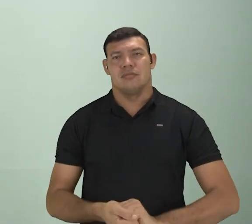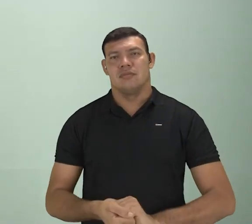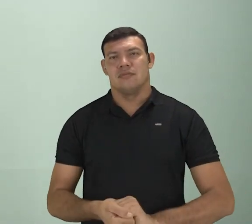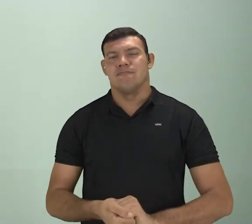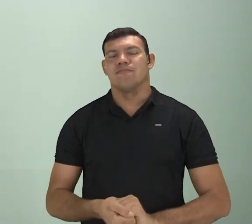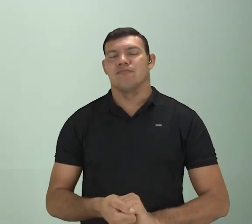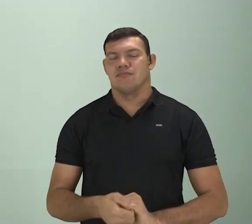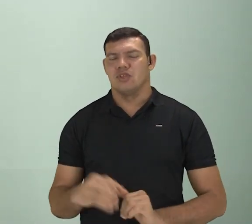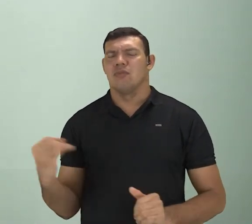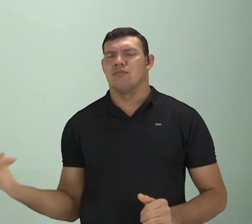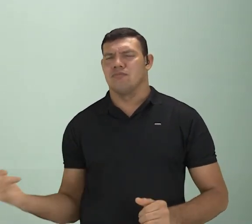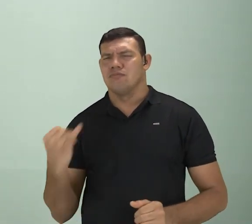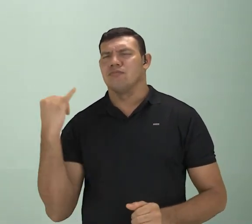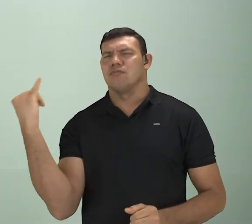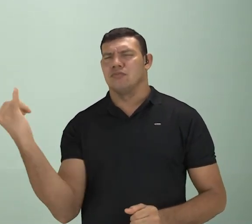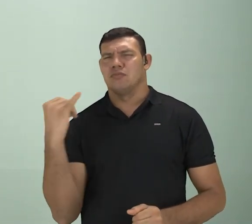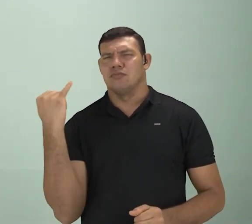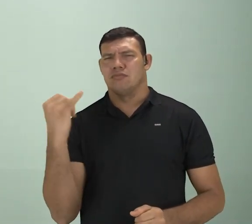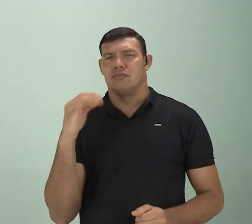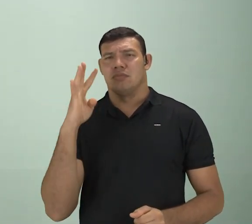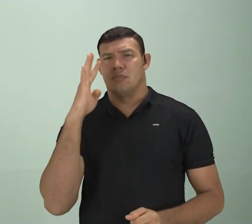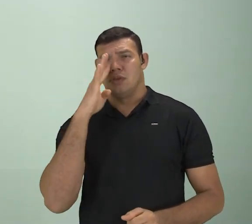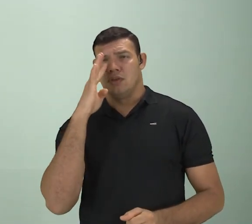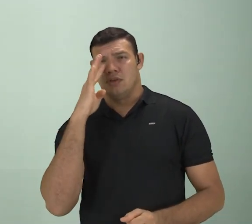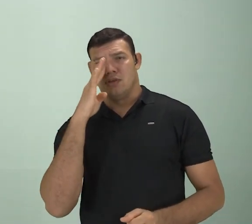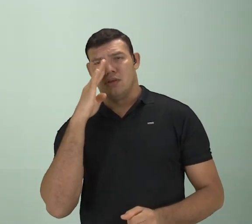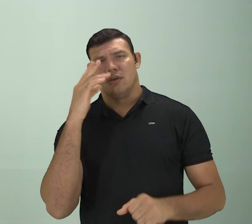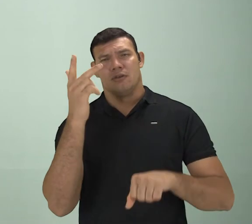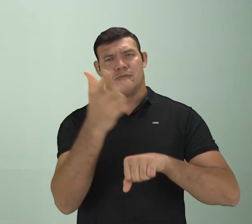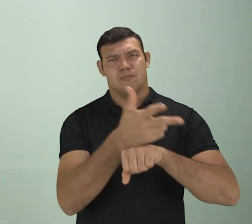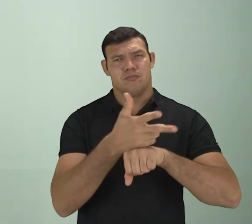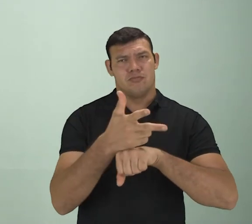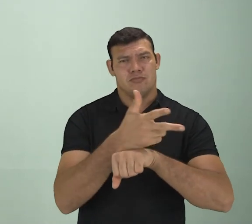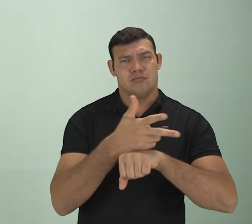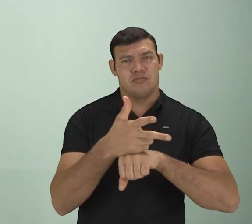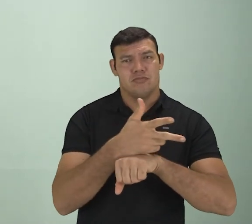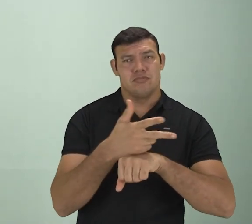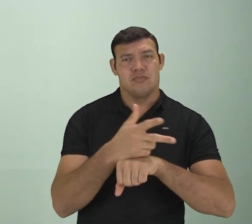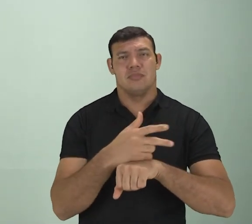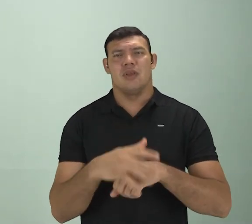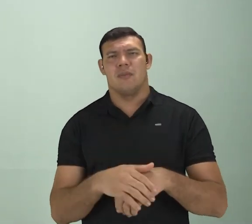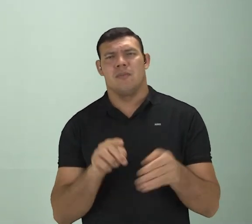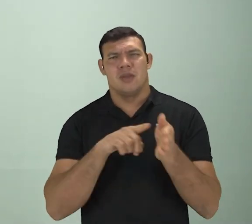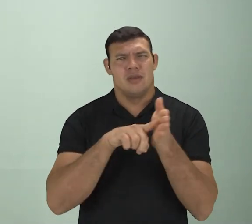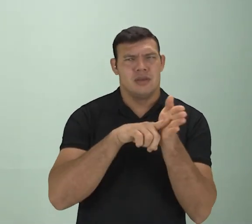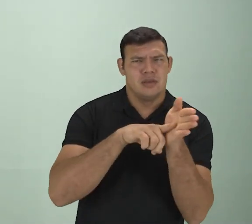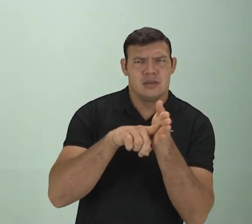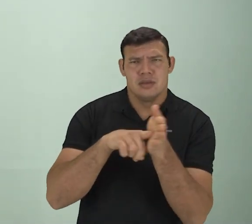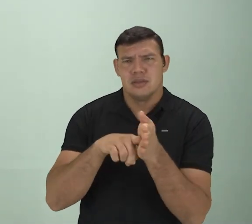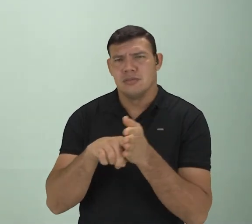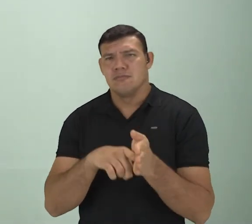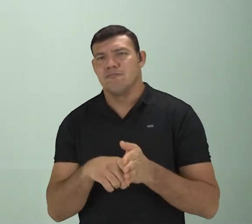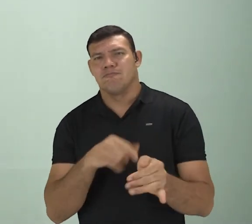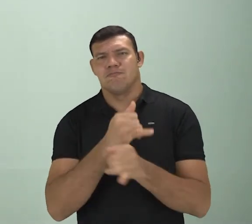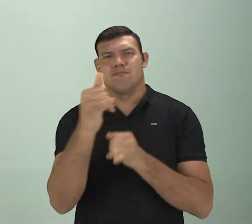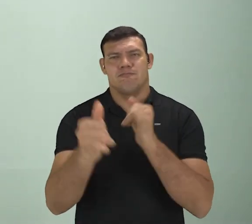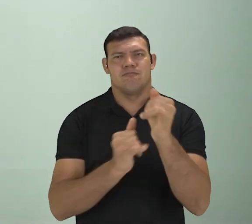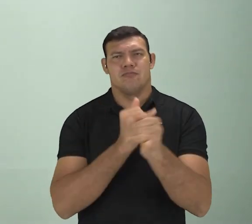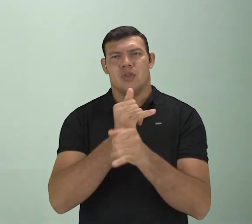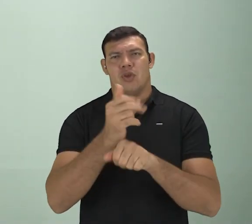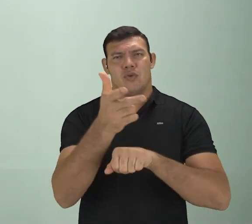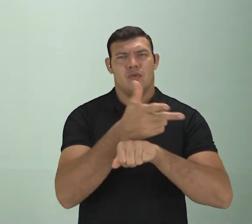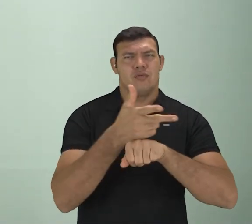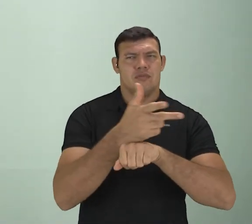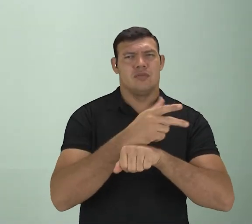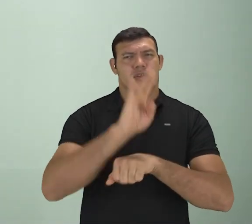bem interessante que vocês façam isso qualquer dúvida também sobre o passado particípio pesquisa na internet em livros na tabelinha que vai ajudar